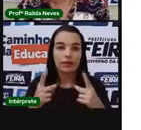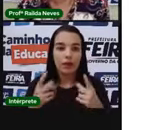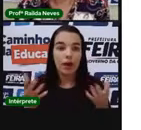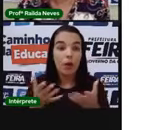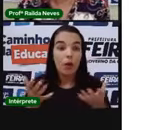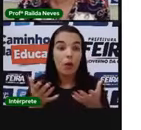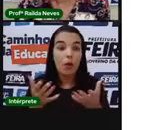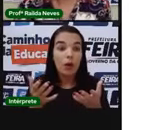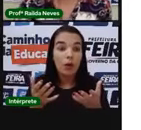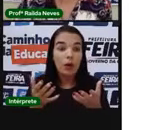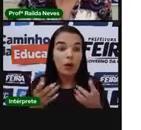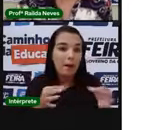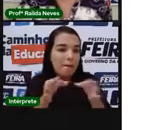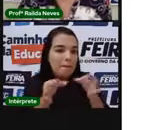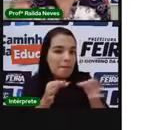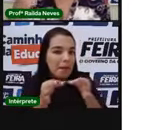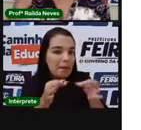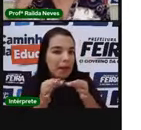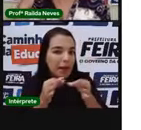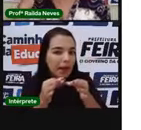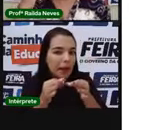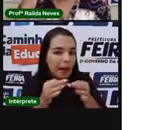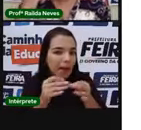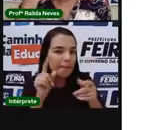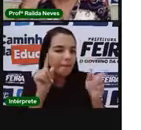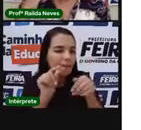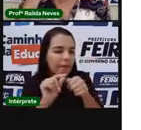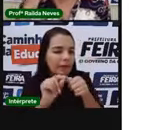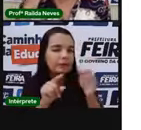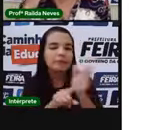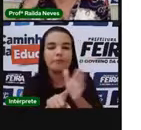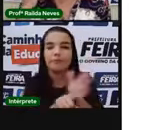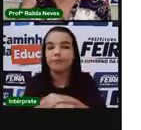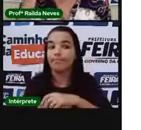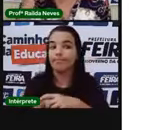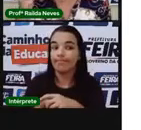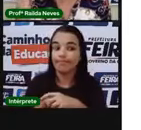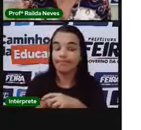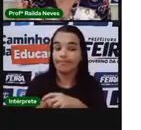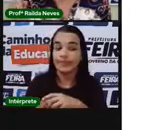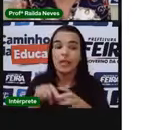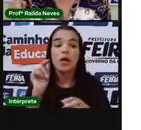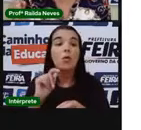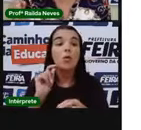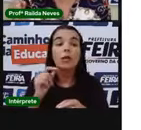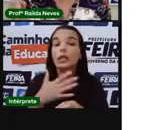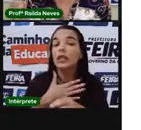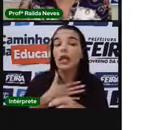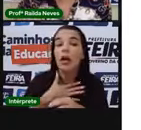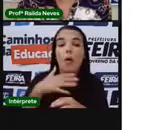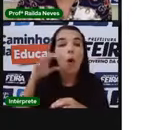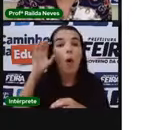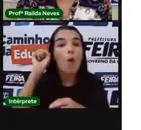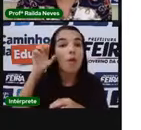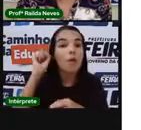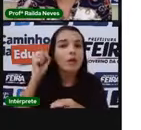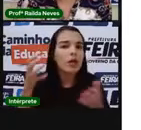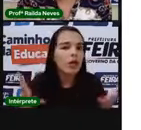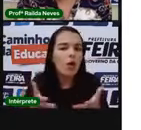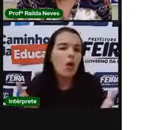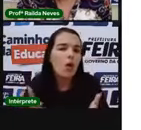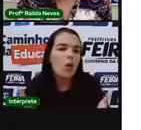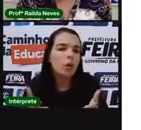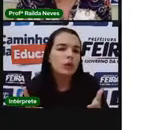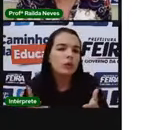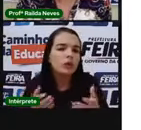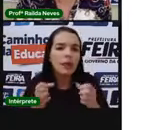desafio. O que é que eu ouvi hoje que realmente foi marcante? O que foi que eu